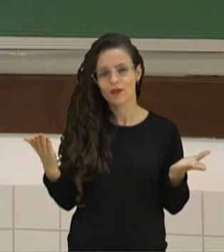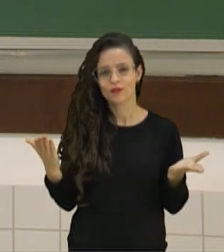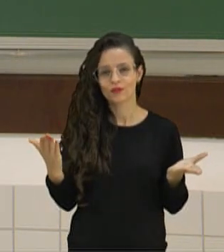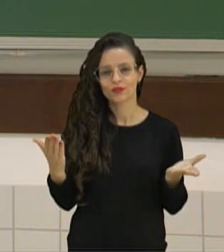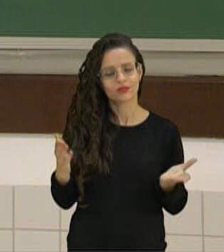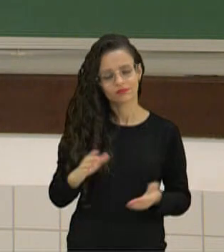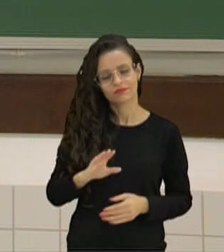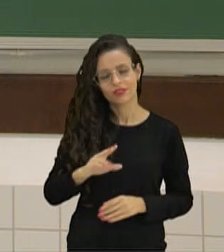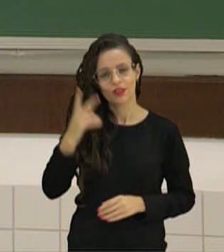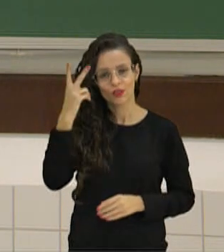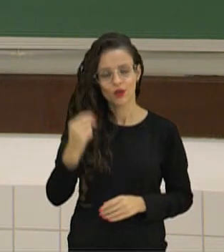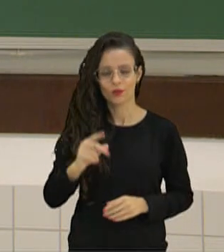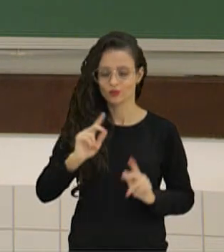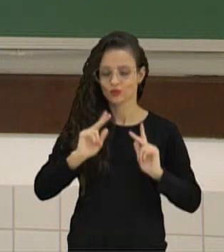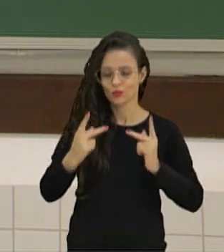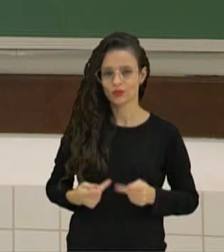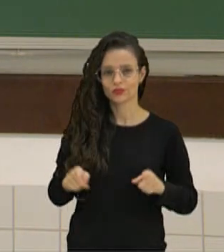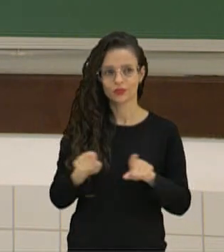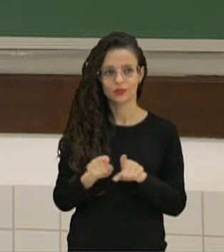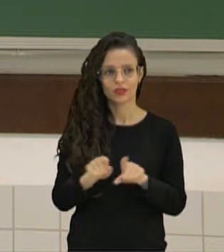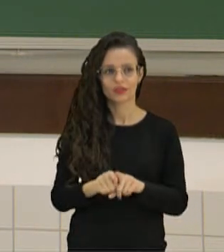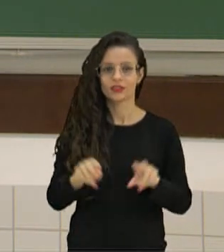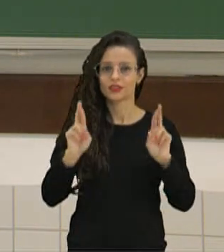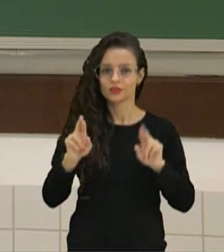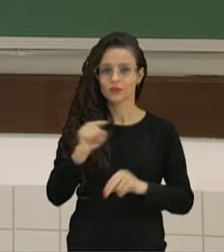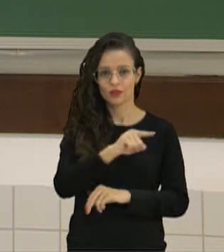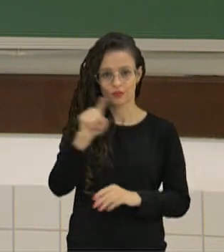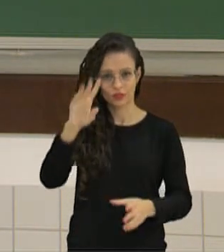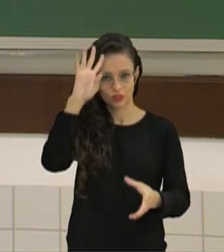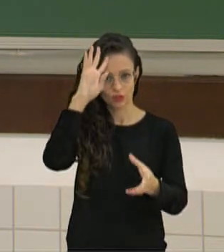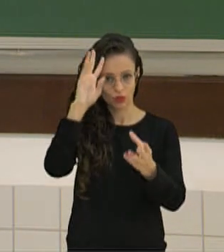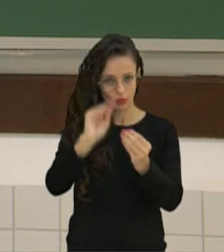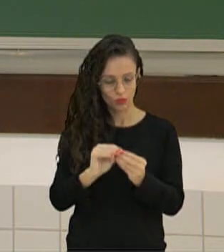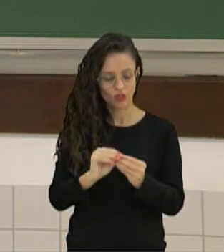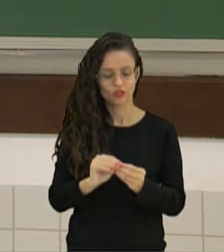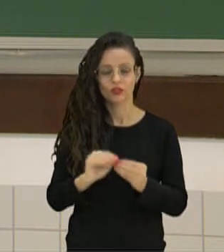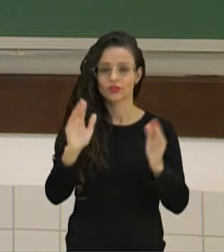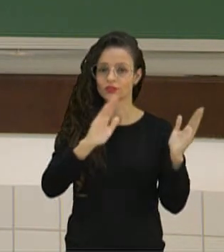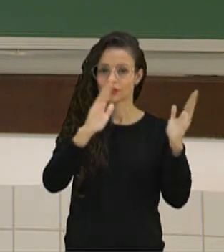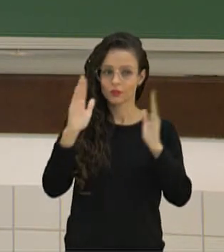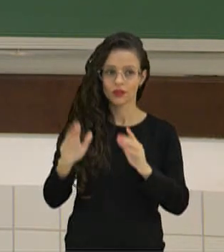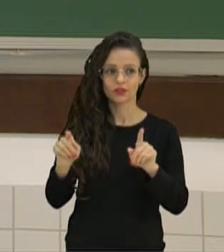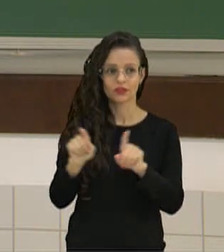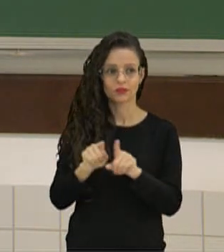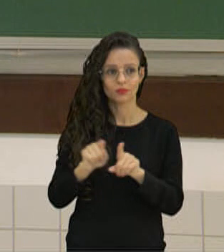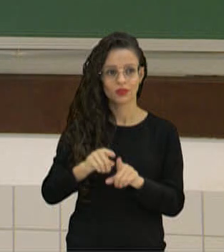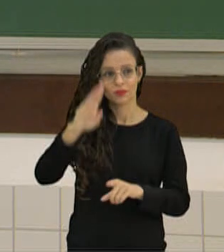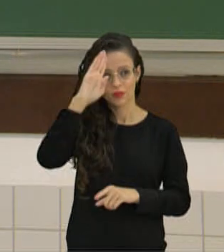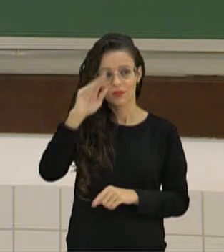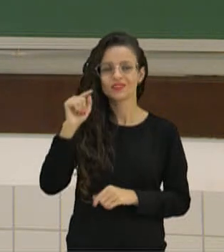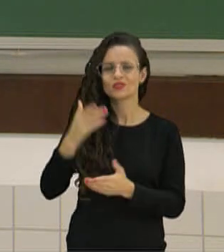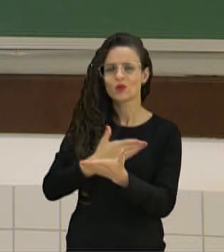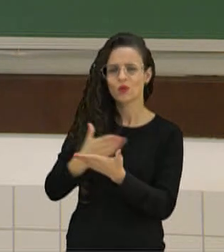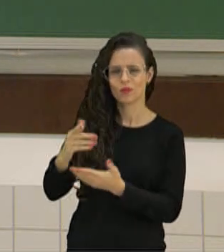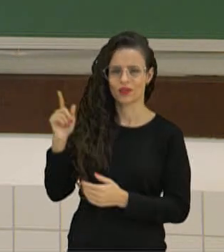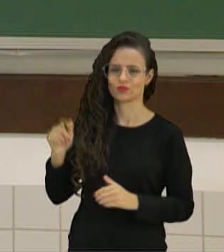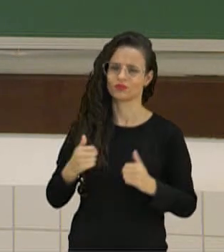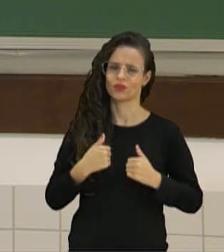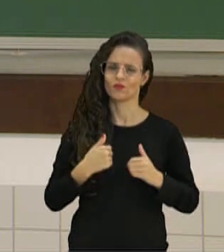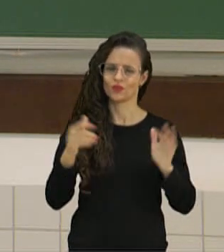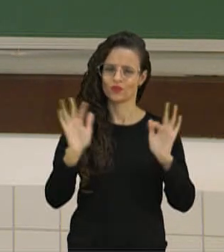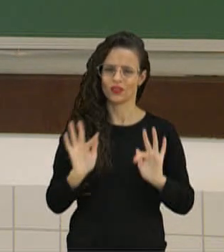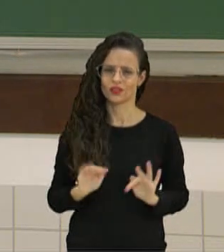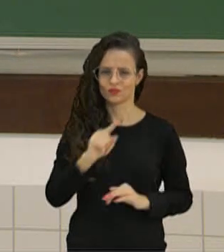com o erro, sou um ser humano. Espero que vocês tenham compreendido essa parte, pelo menos essa parte inicial aqui eu já fico